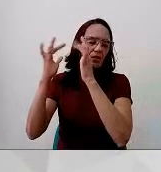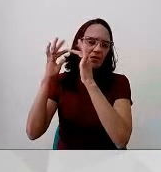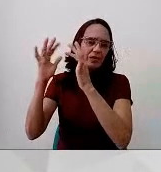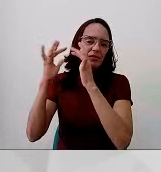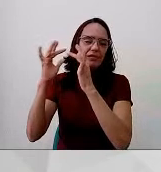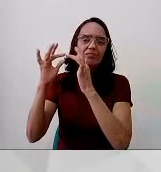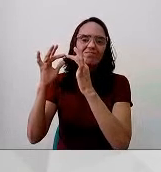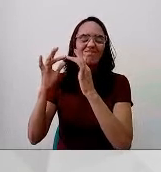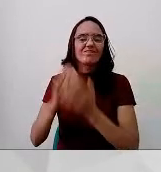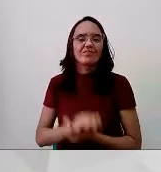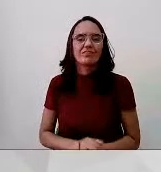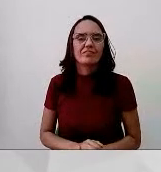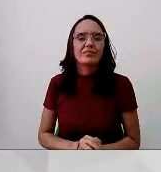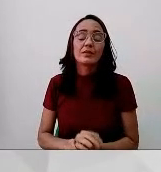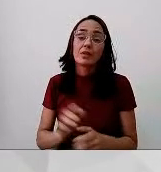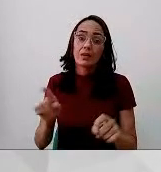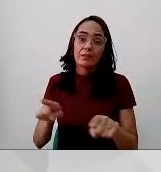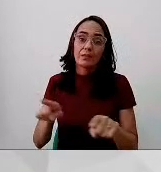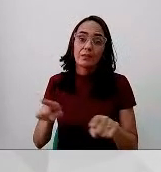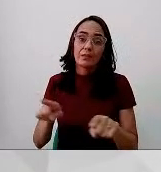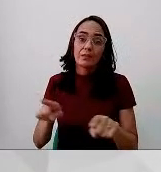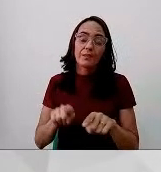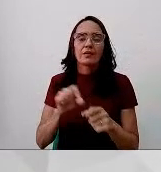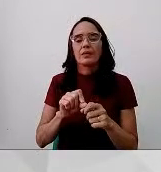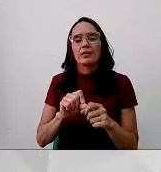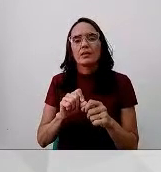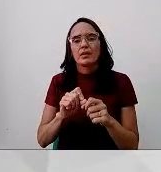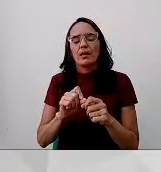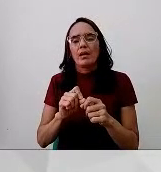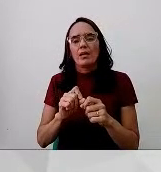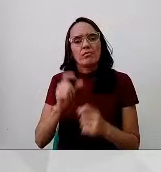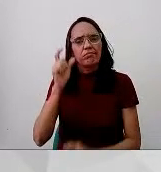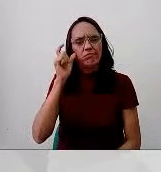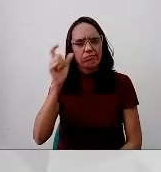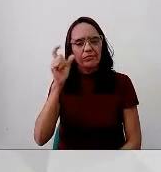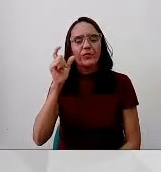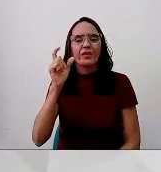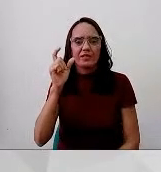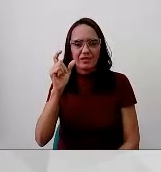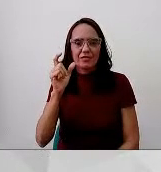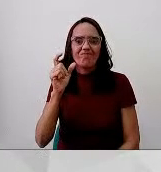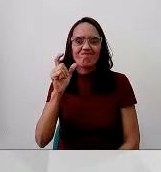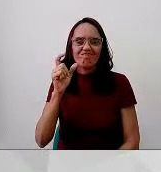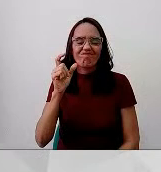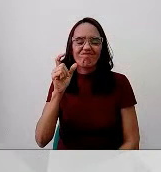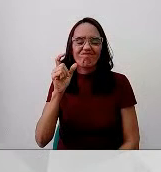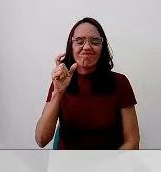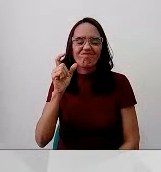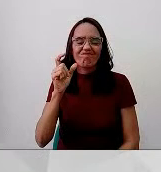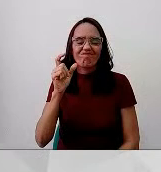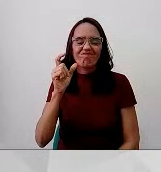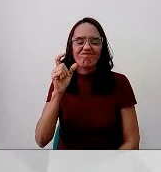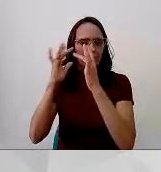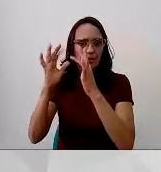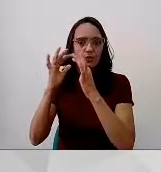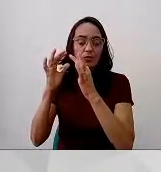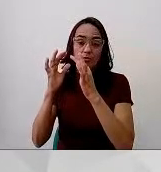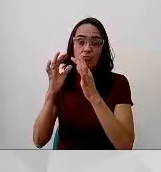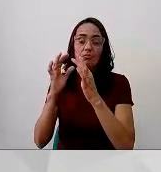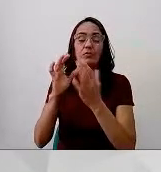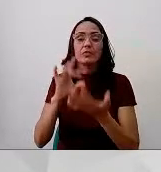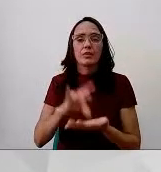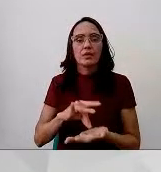e fazer coisas bem interessantes com essas redes neurais, né. Uma coincidência que aí, em 89,